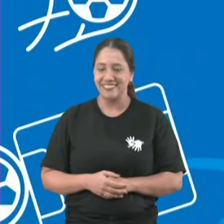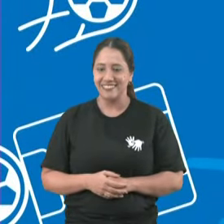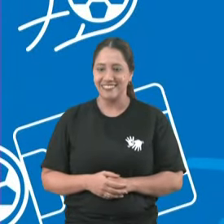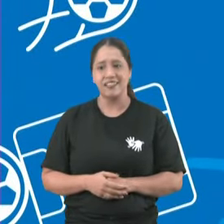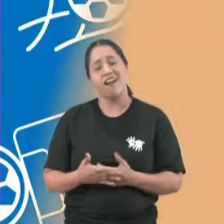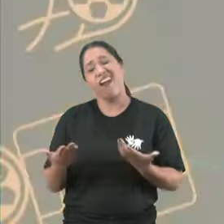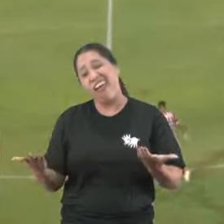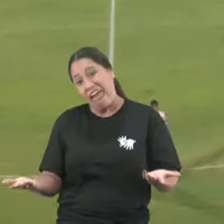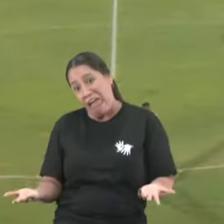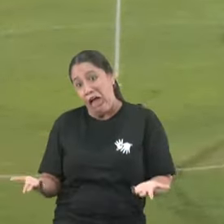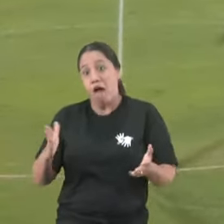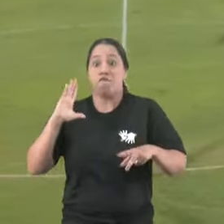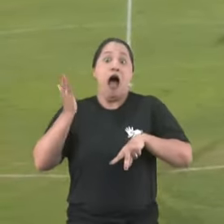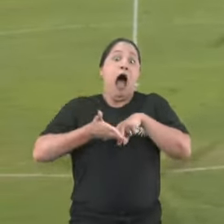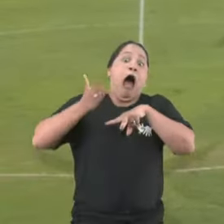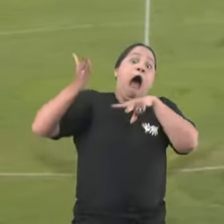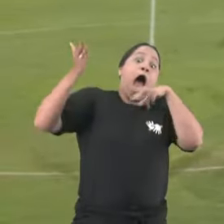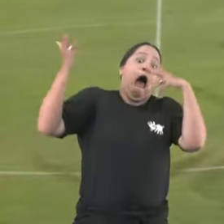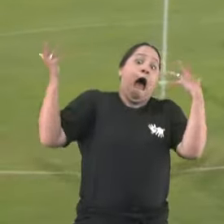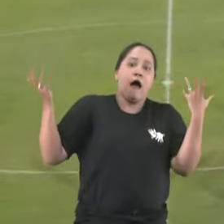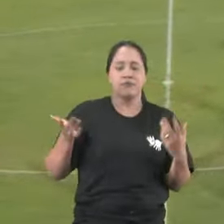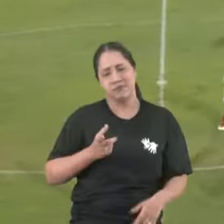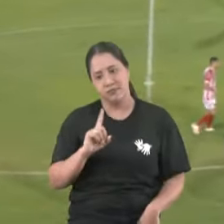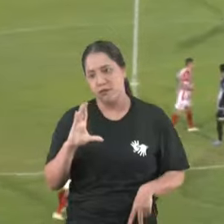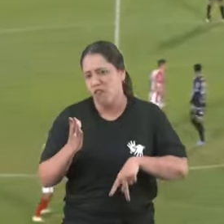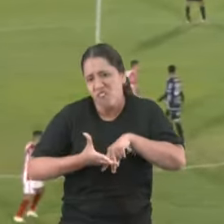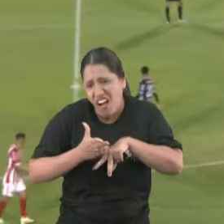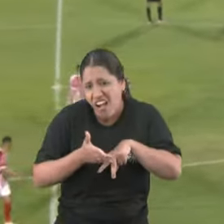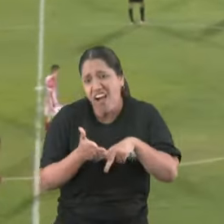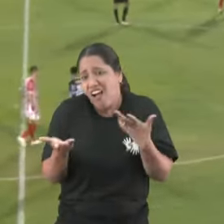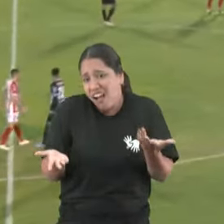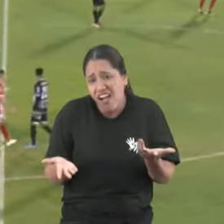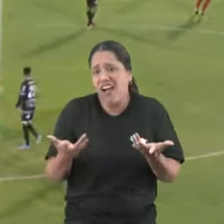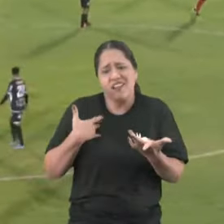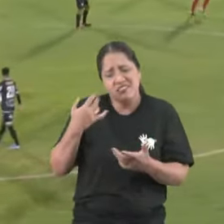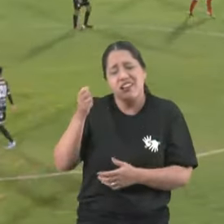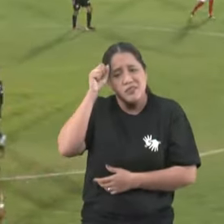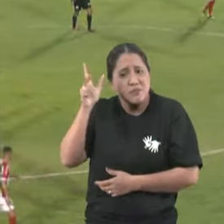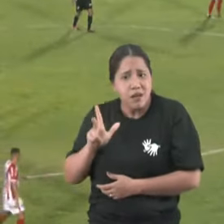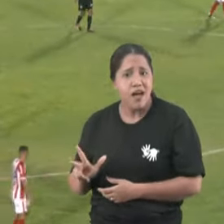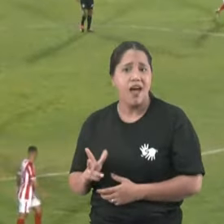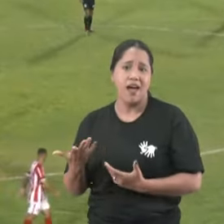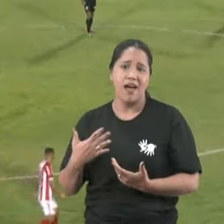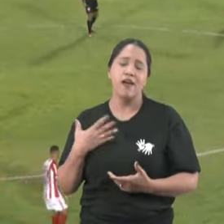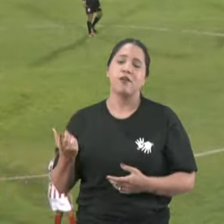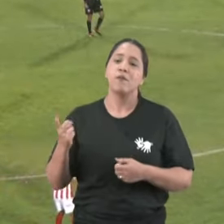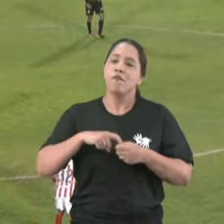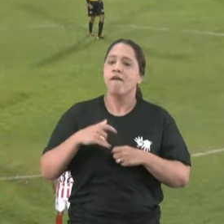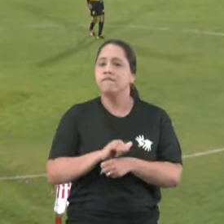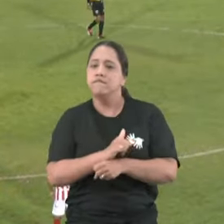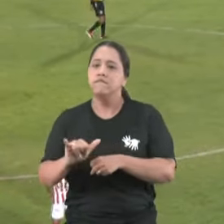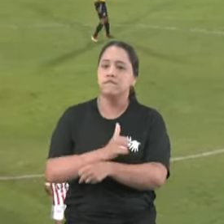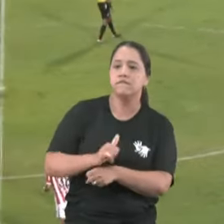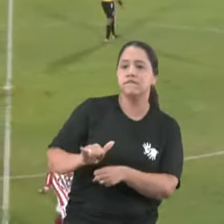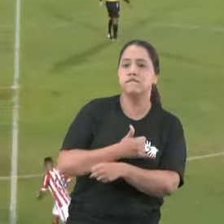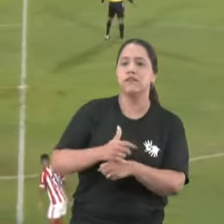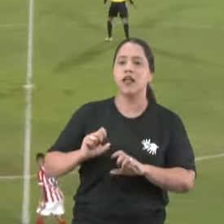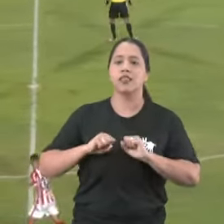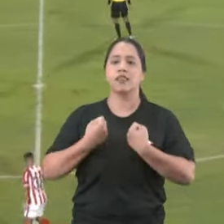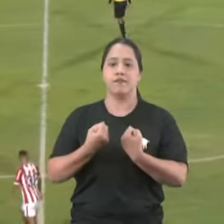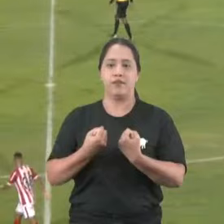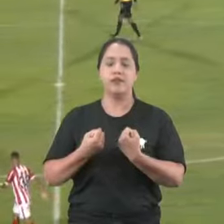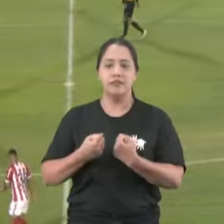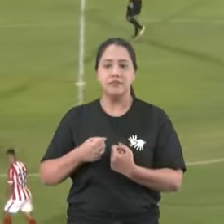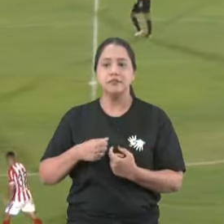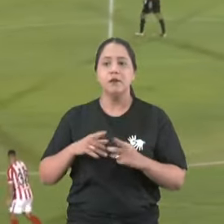Não foi aquela falta, mas foi falta. Falta tática, né? É. Para você reposicionar o sistema defensivo, deixar